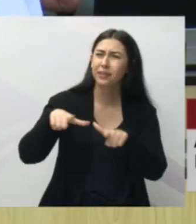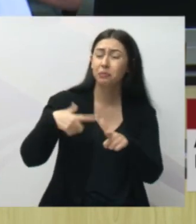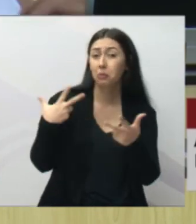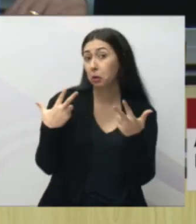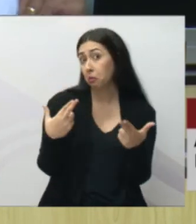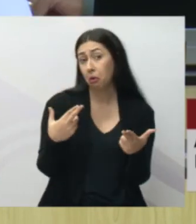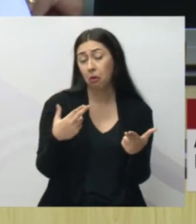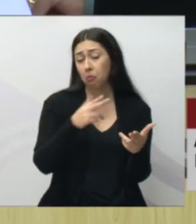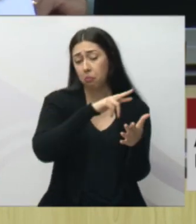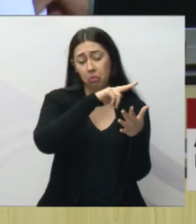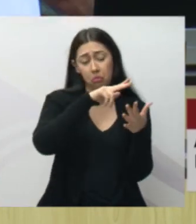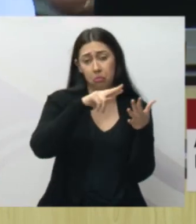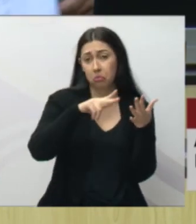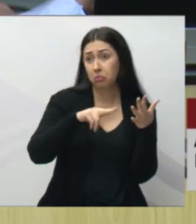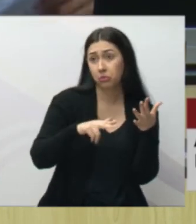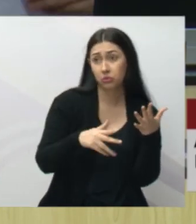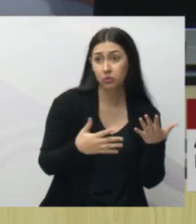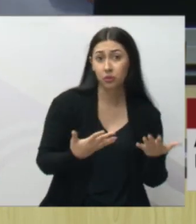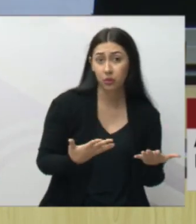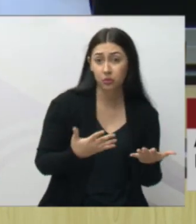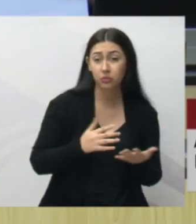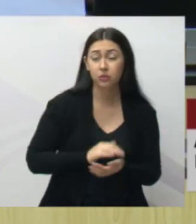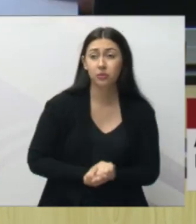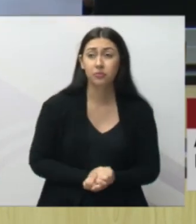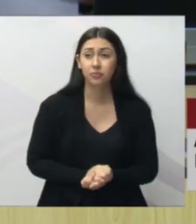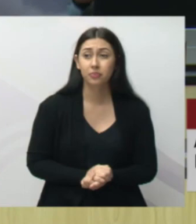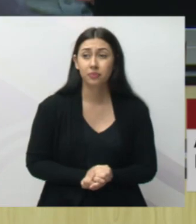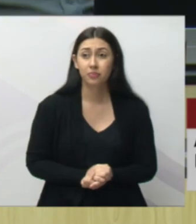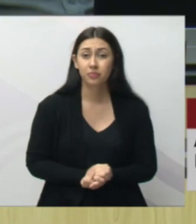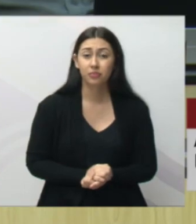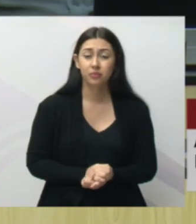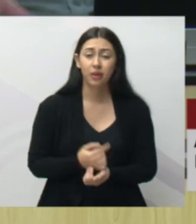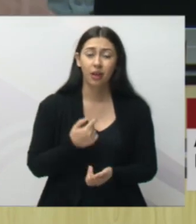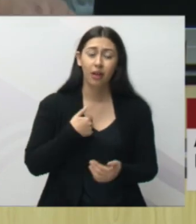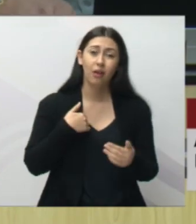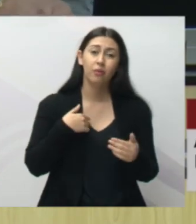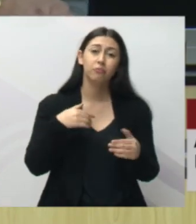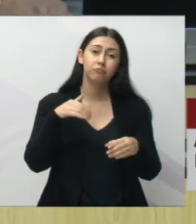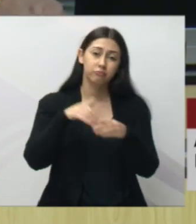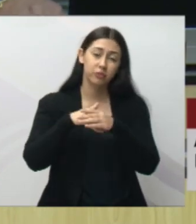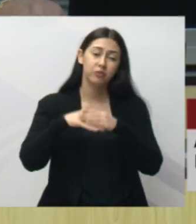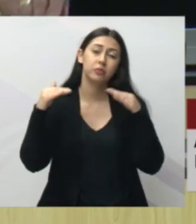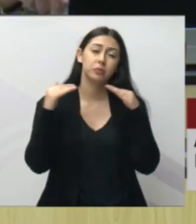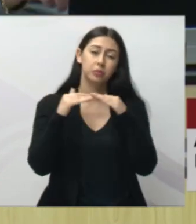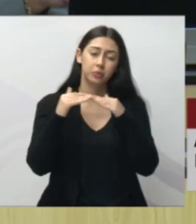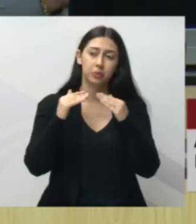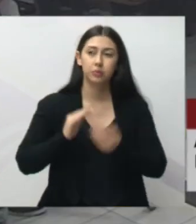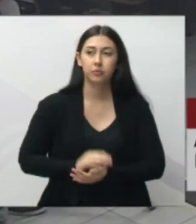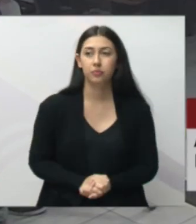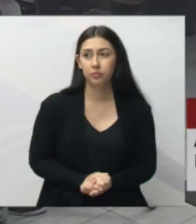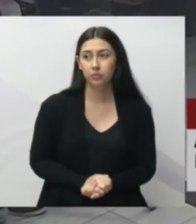todos os outros que nesse momento não devem perder emprego, que meu voto é favorável.